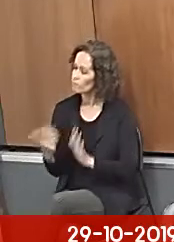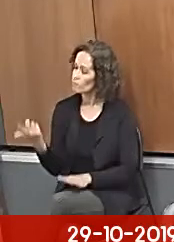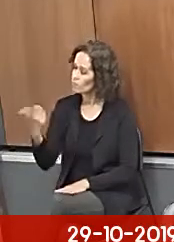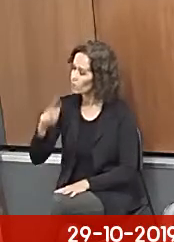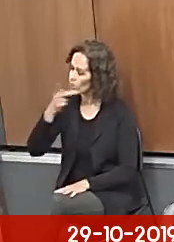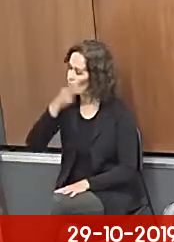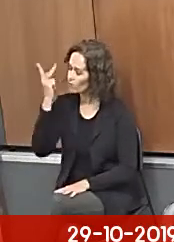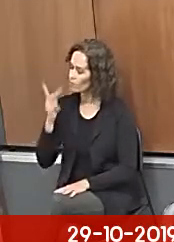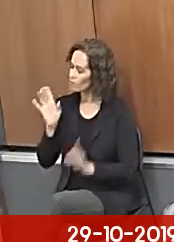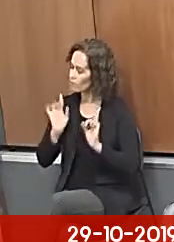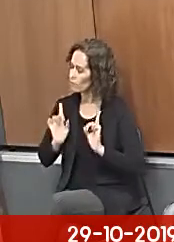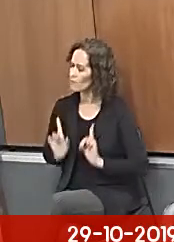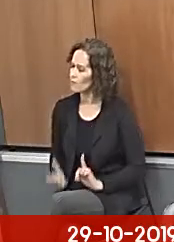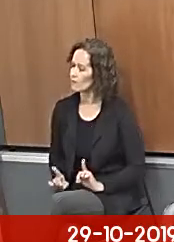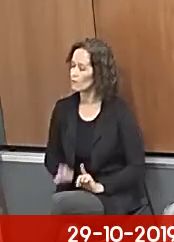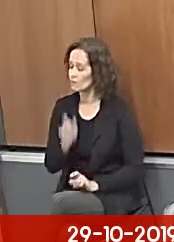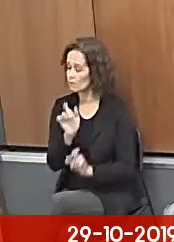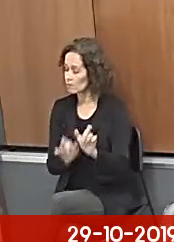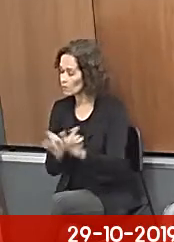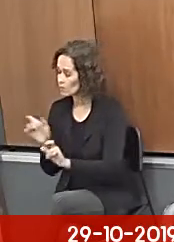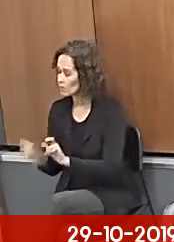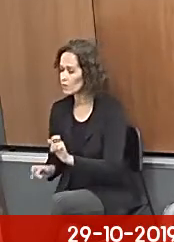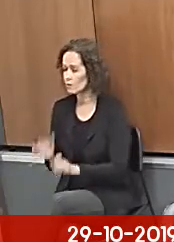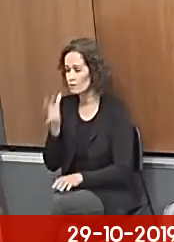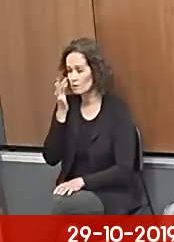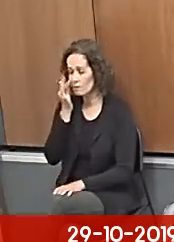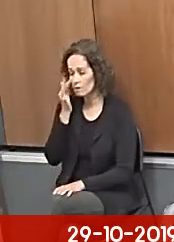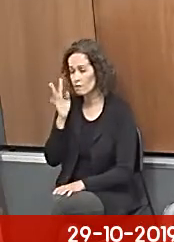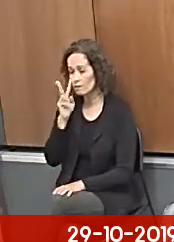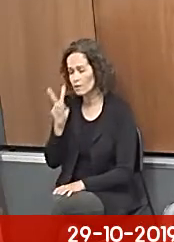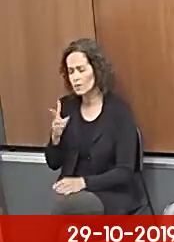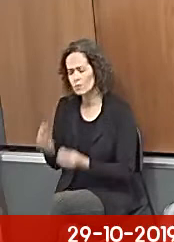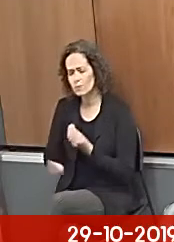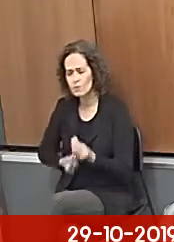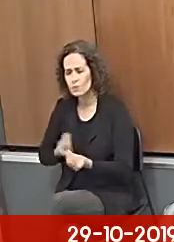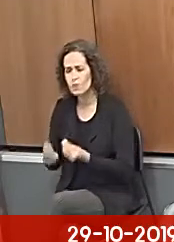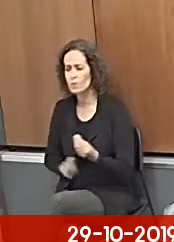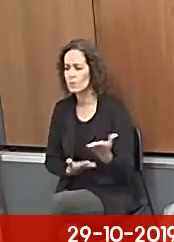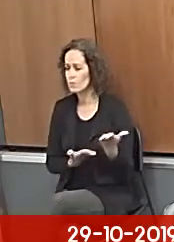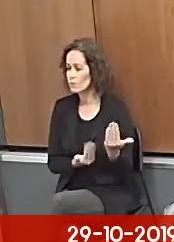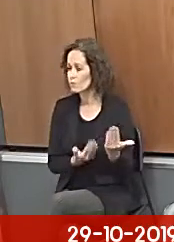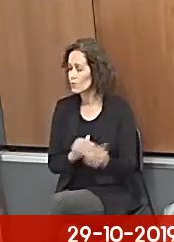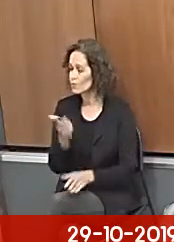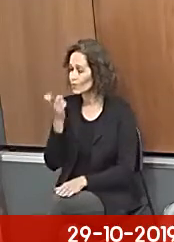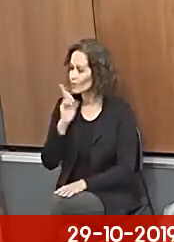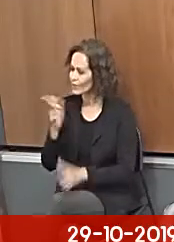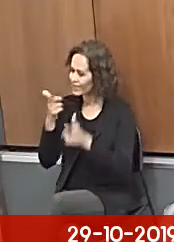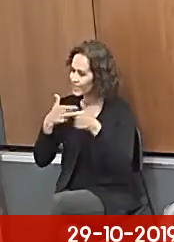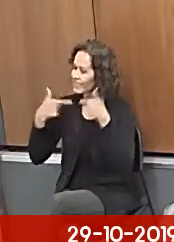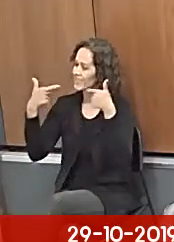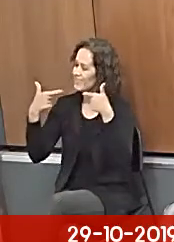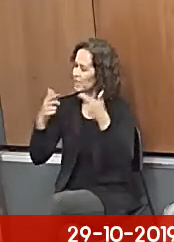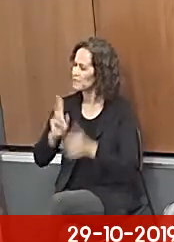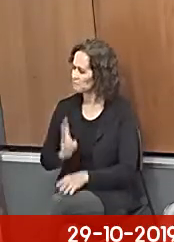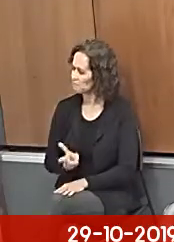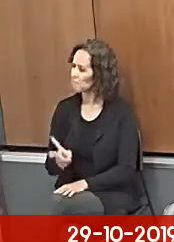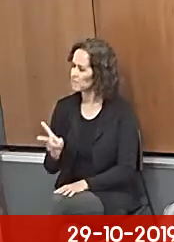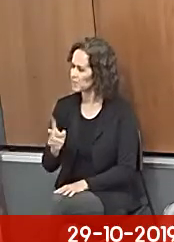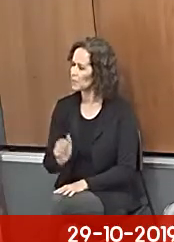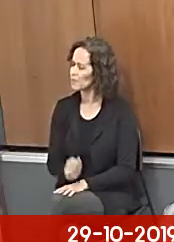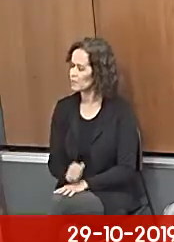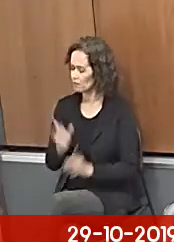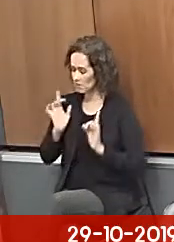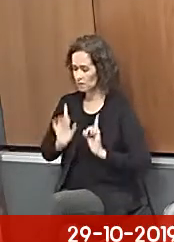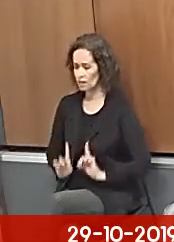deficientes, para muitas das pessoas que estão aqui, que estão vendo como que o menino consegue ter aquele sorriso no rosto ali, mesmo com